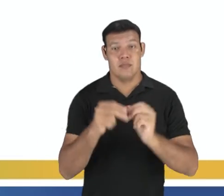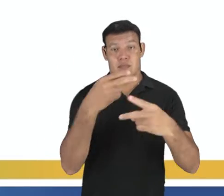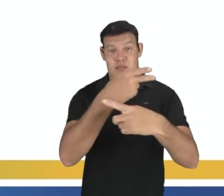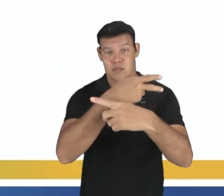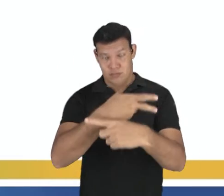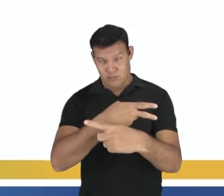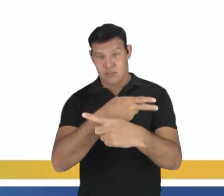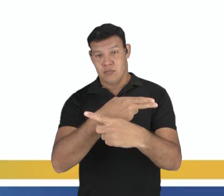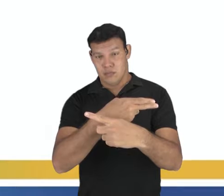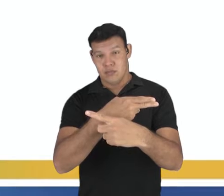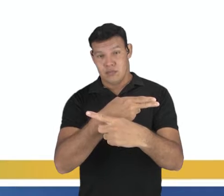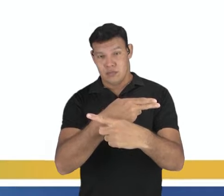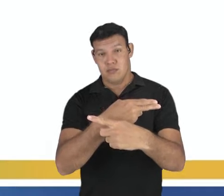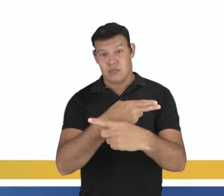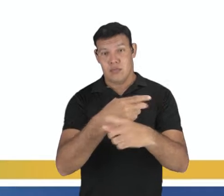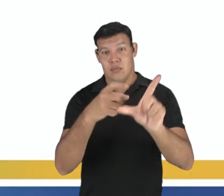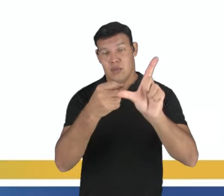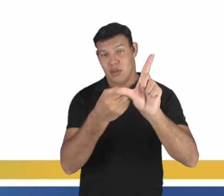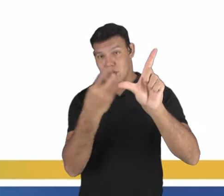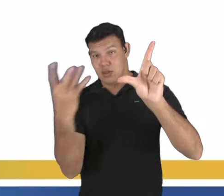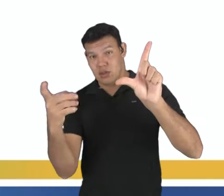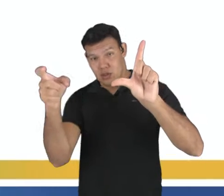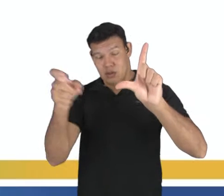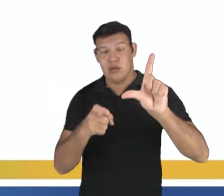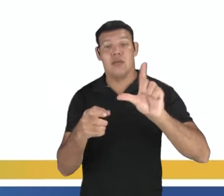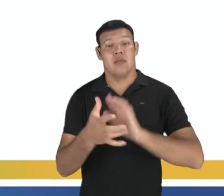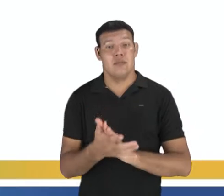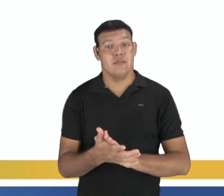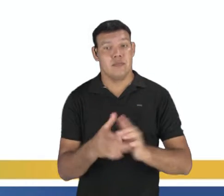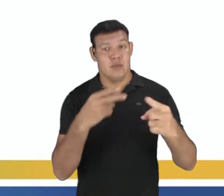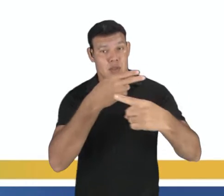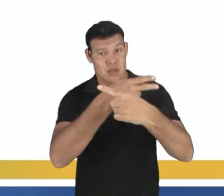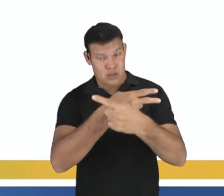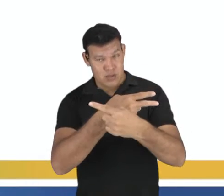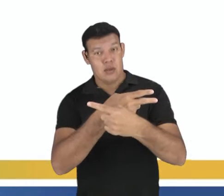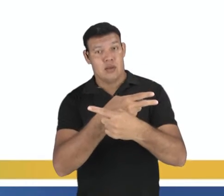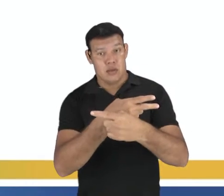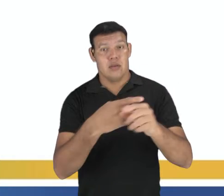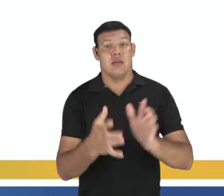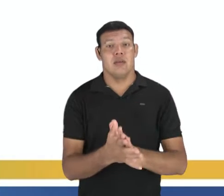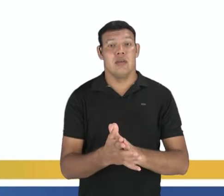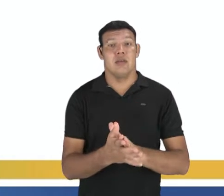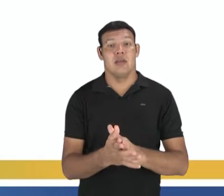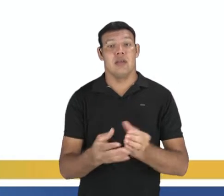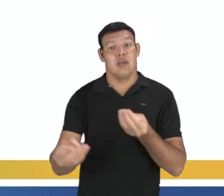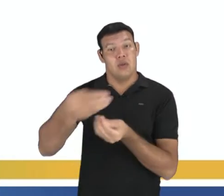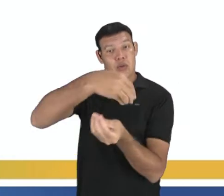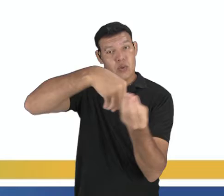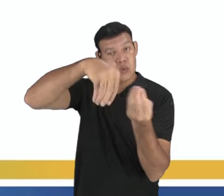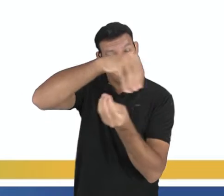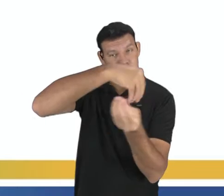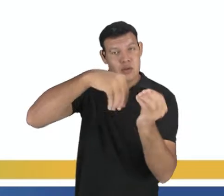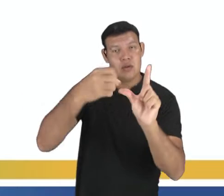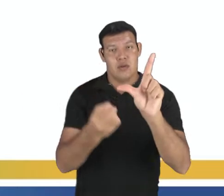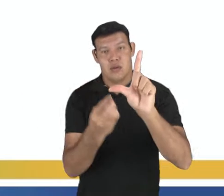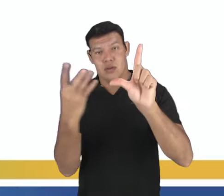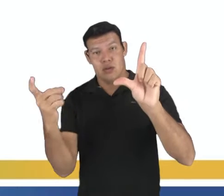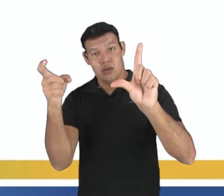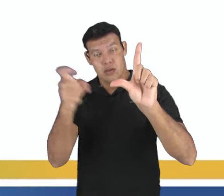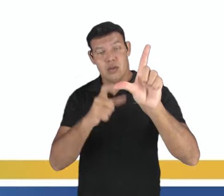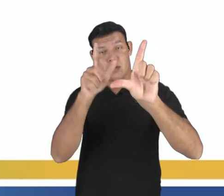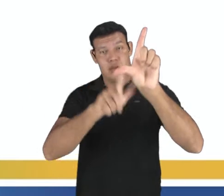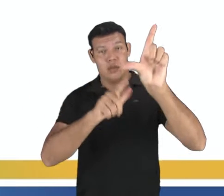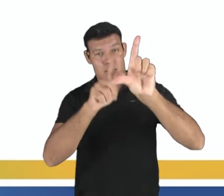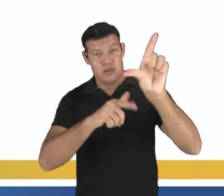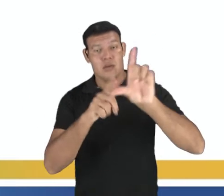Inequações logarítmicas, nós chamamos de inequações toda inequação que envolve logaritmo com a incógnita